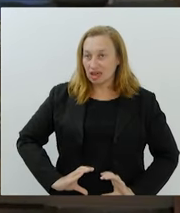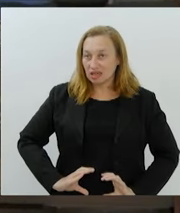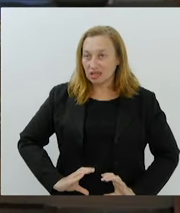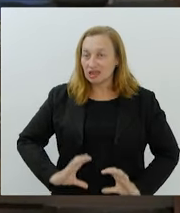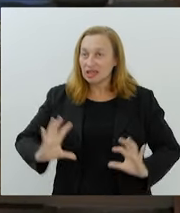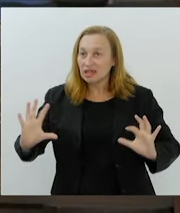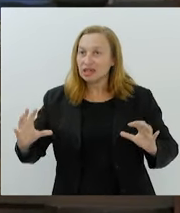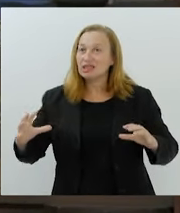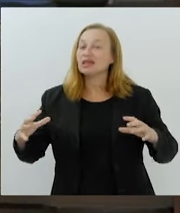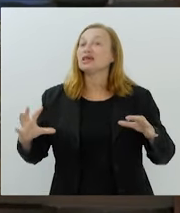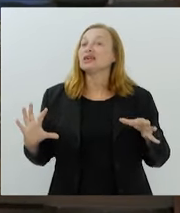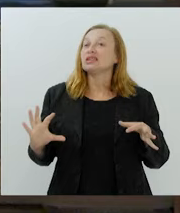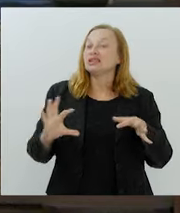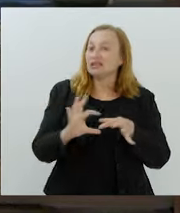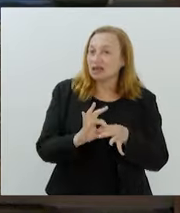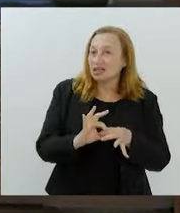integrais,